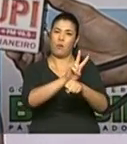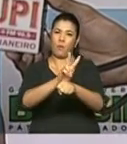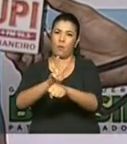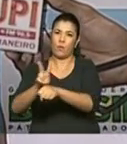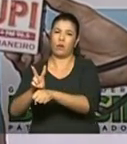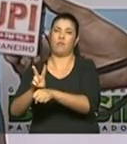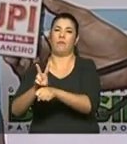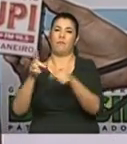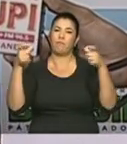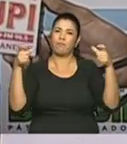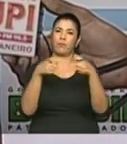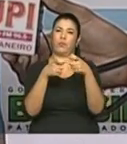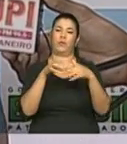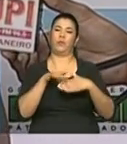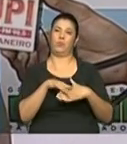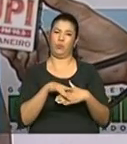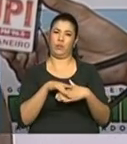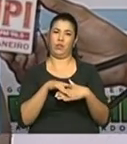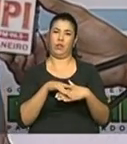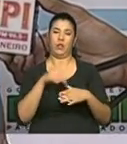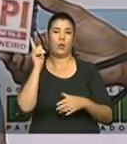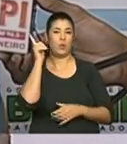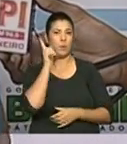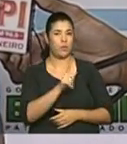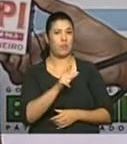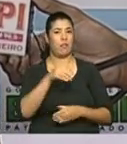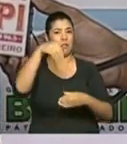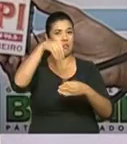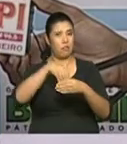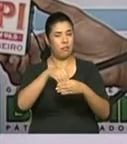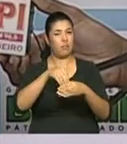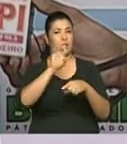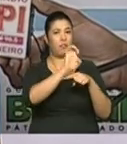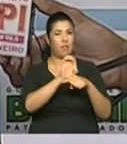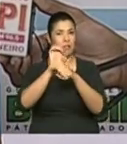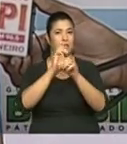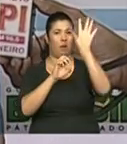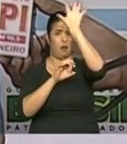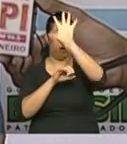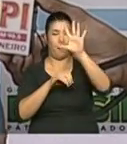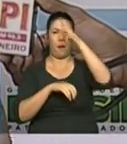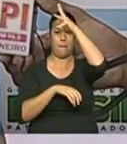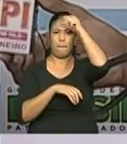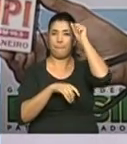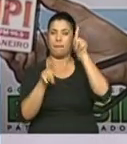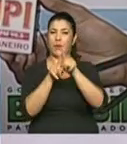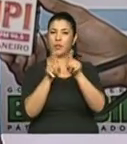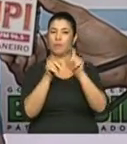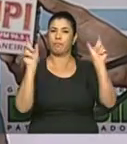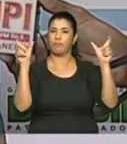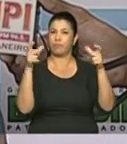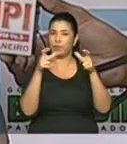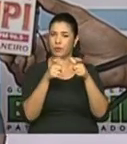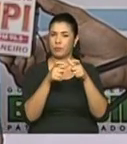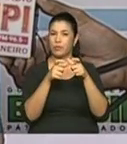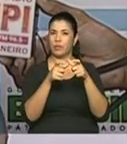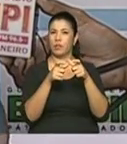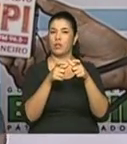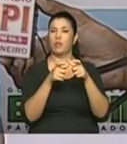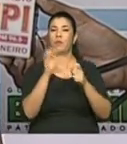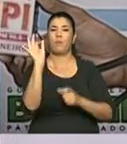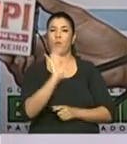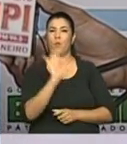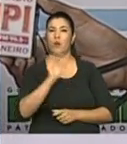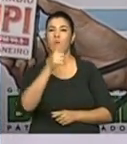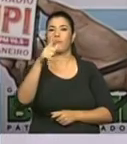da hanseníase para que nós consigamos, nesses estados da Amazônia Legal, ter o mesmo padrão que nós hoje já temos